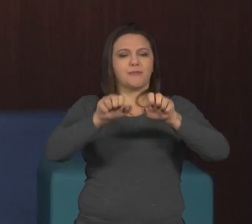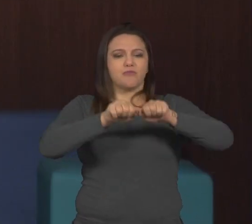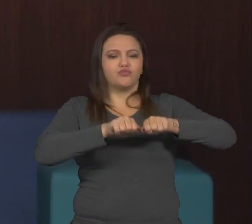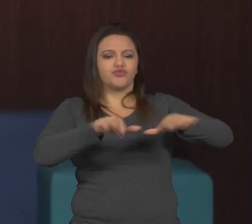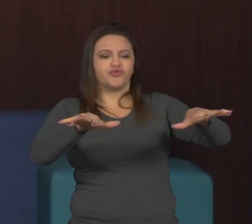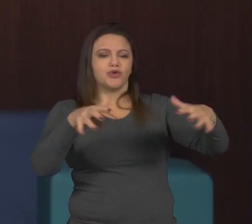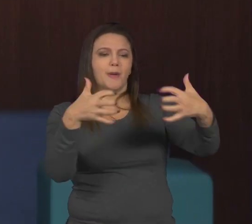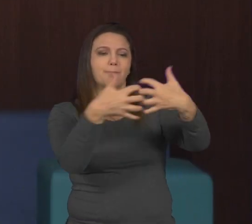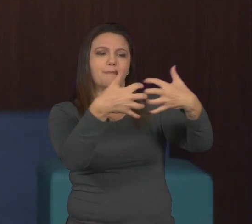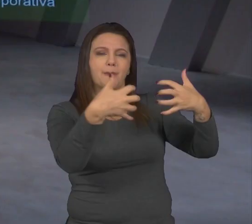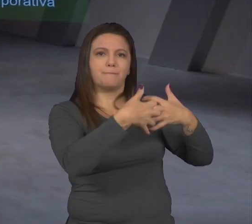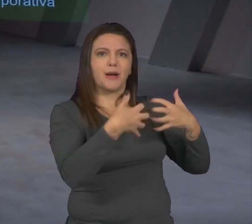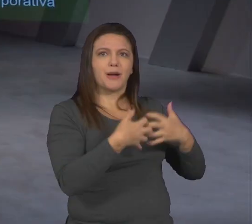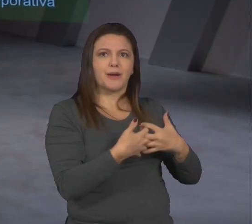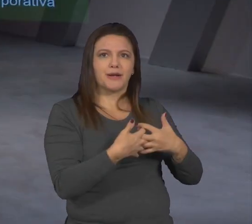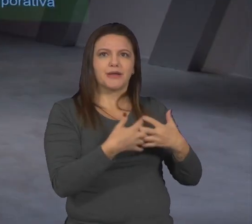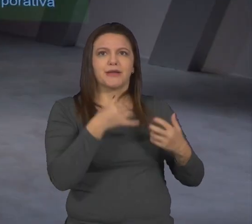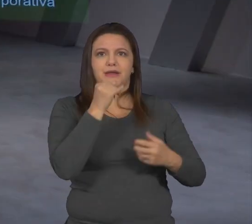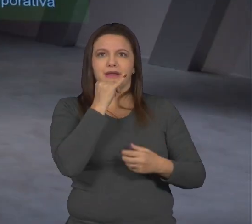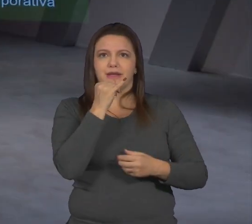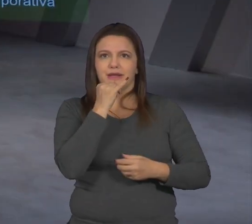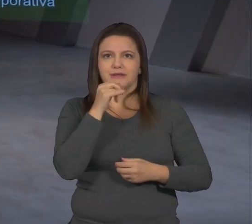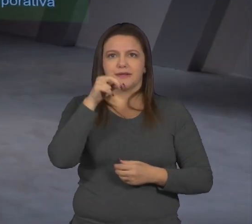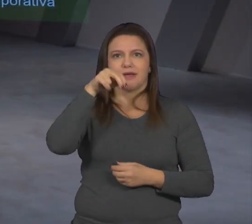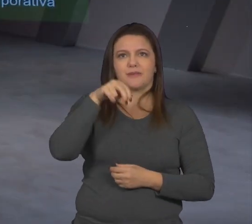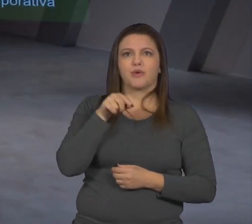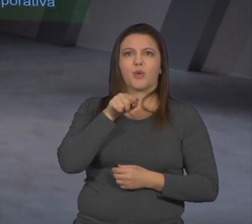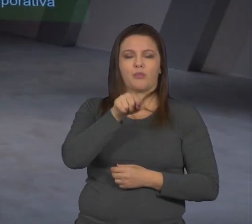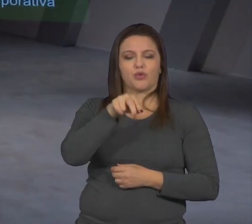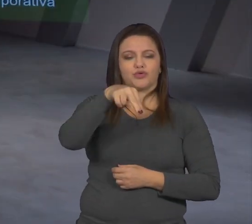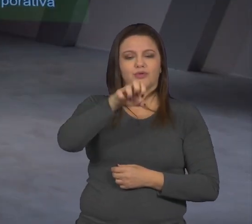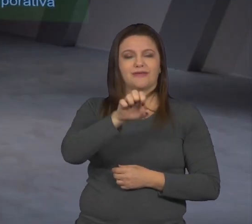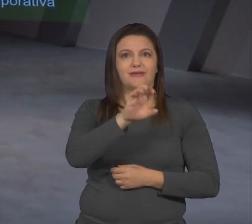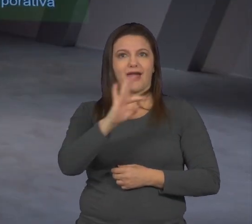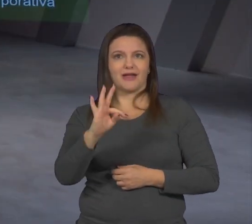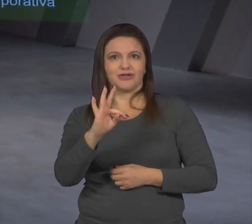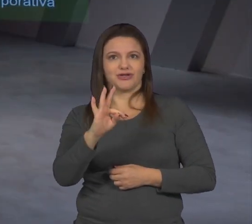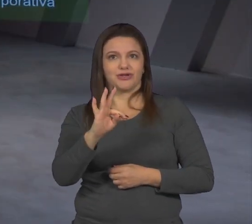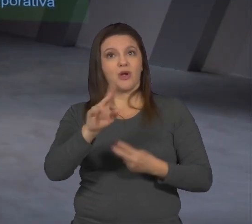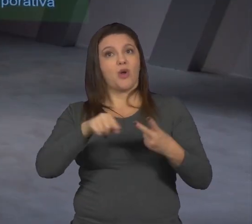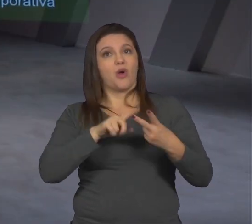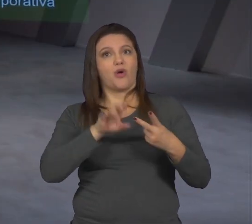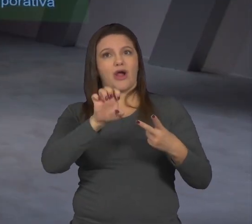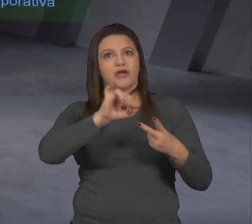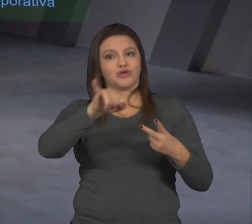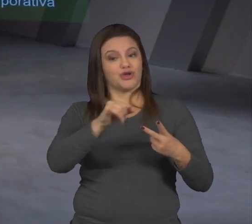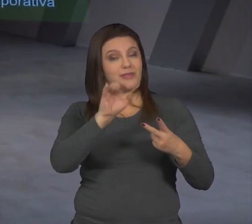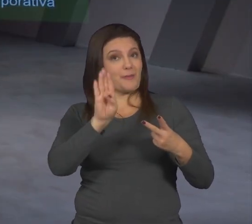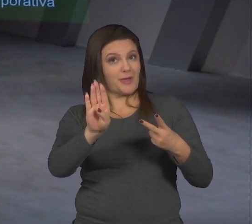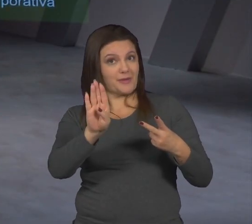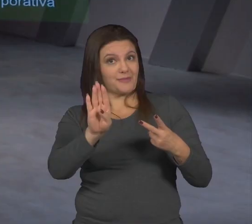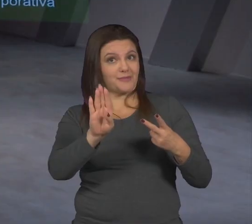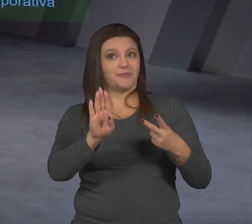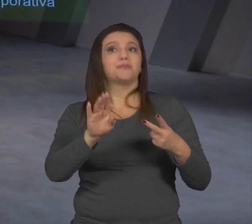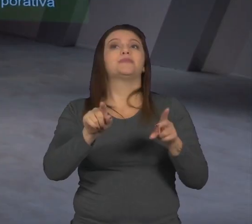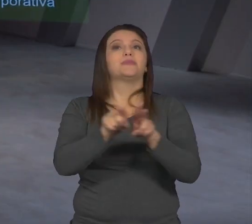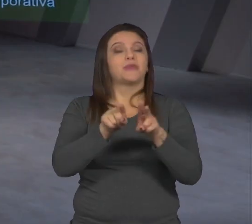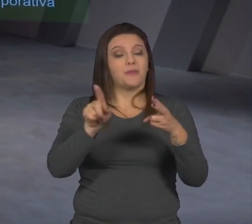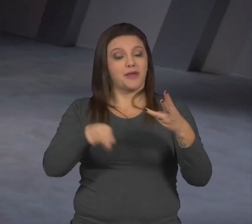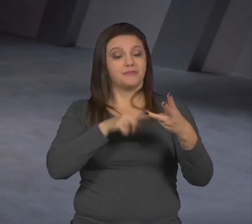distribuídos, como, por exemplo, .NET e EJB, e frameworks de aplicações corporativas.